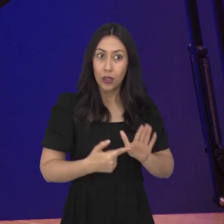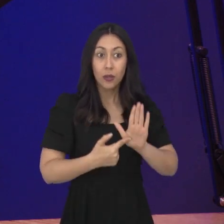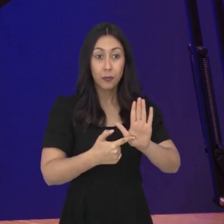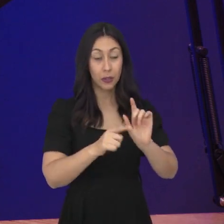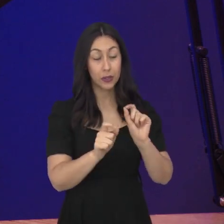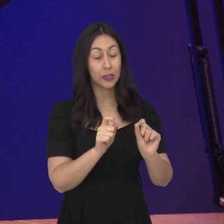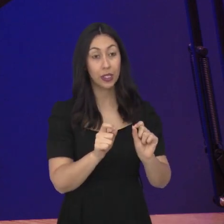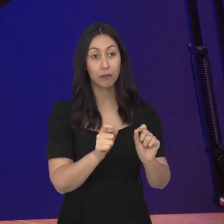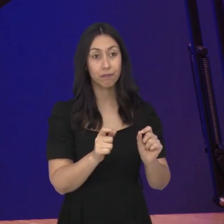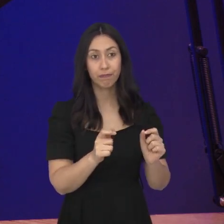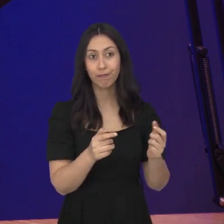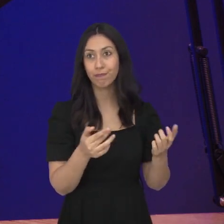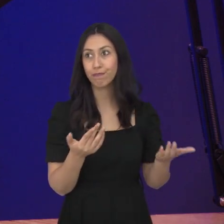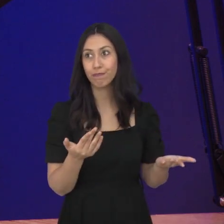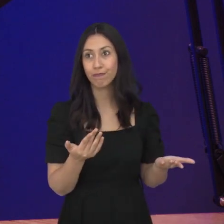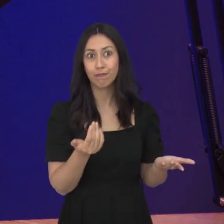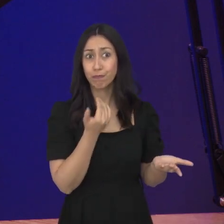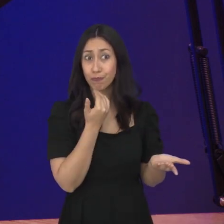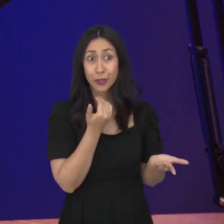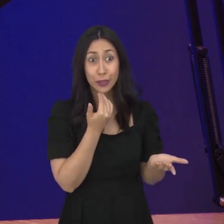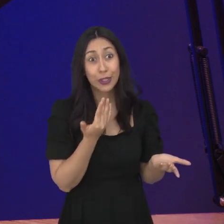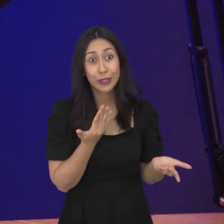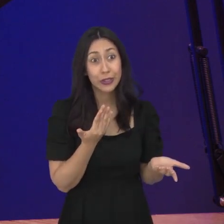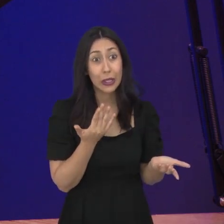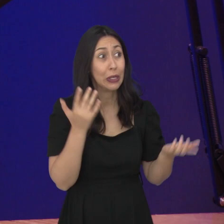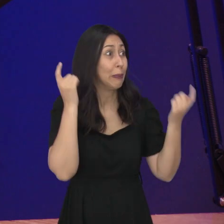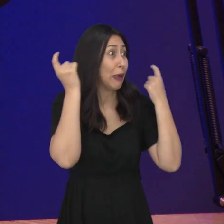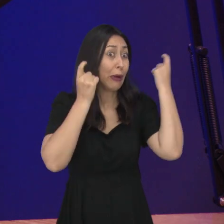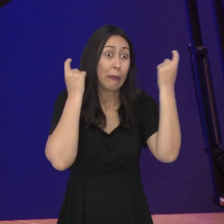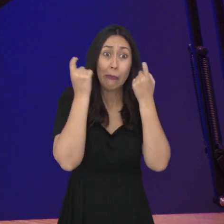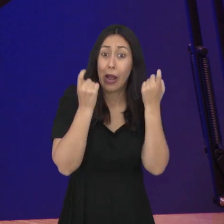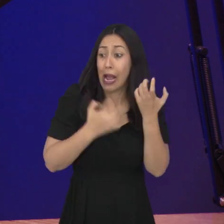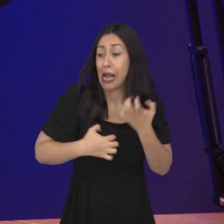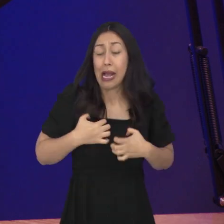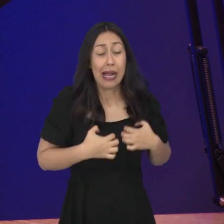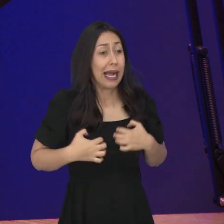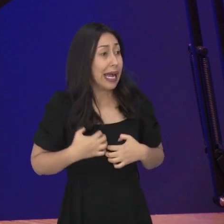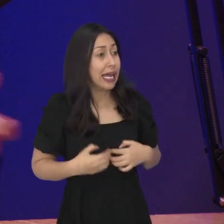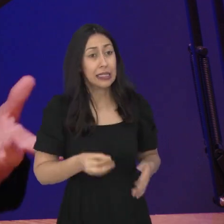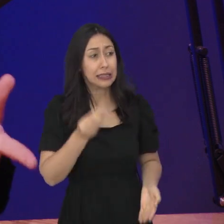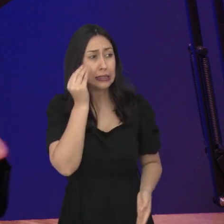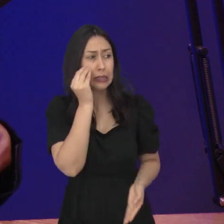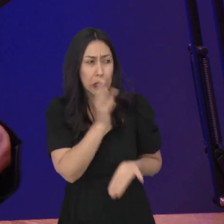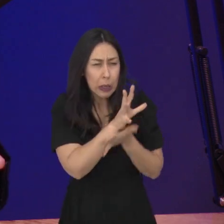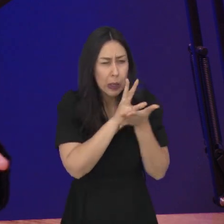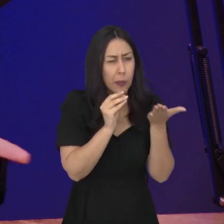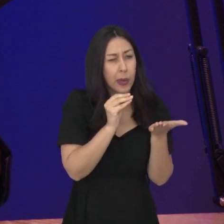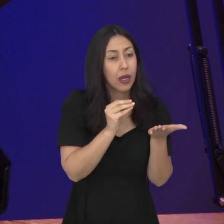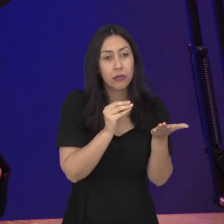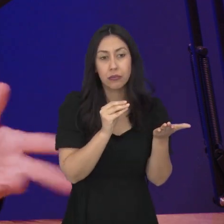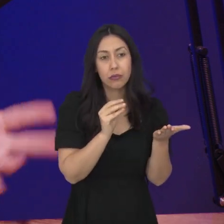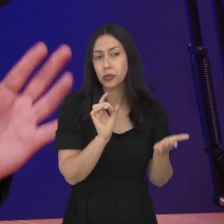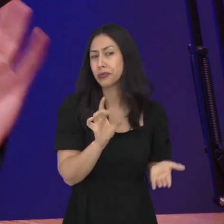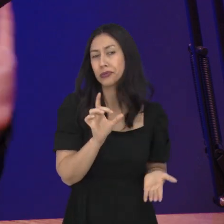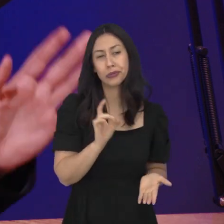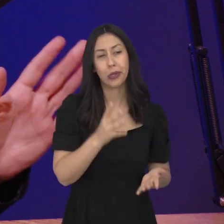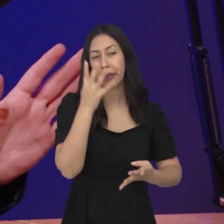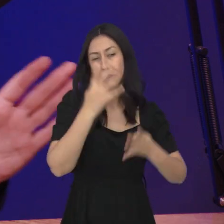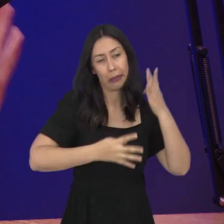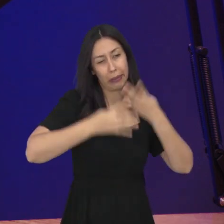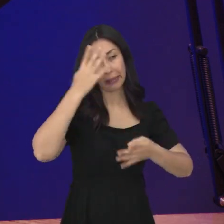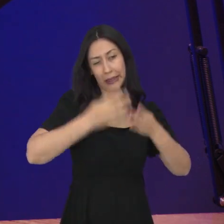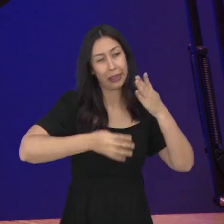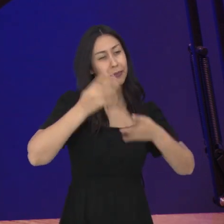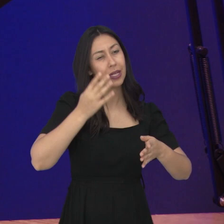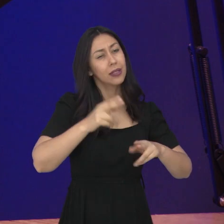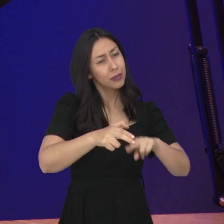tipo, não adianta, gente. Tipo, o desespero, se desesperar pra passar ou pra tentar colar na hora do vestibular, só vai dar merda no final.